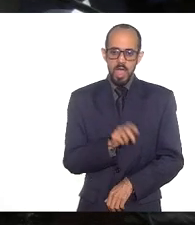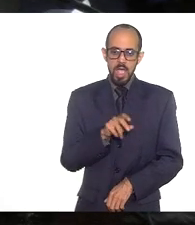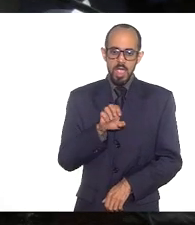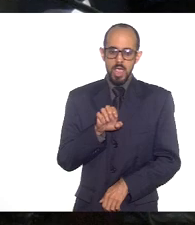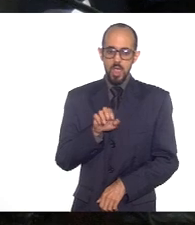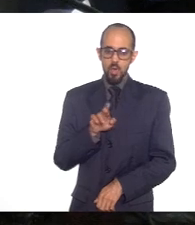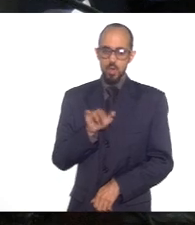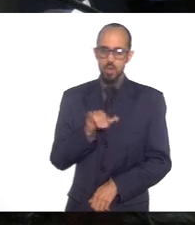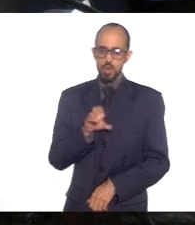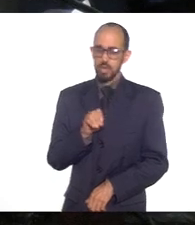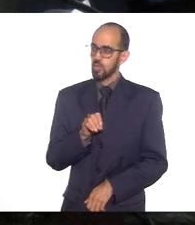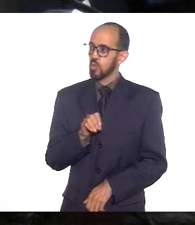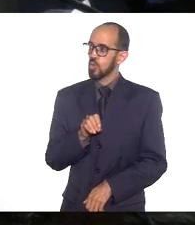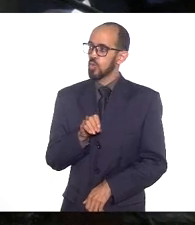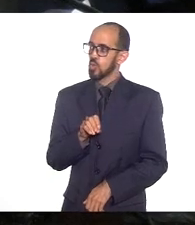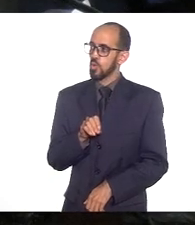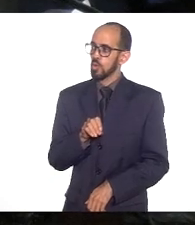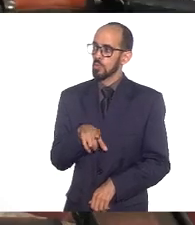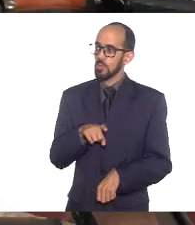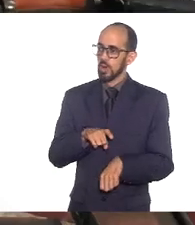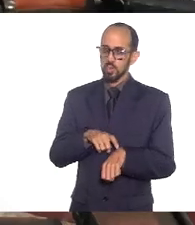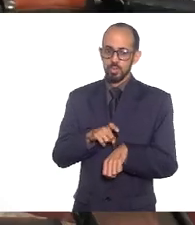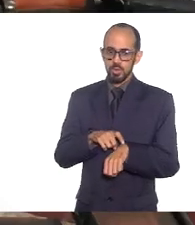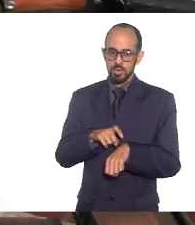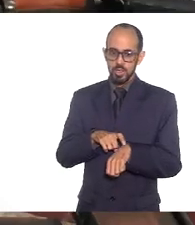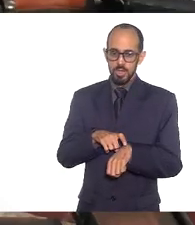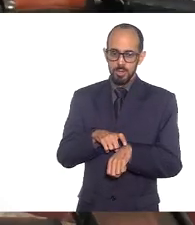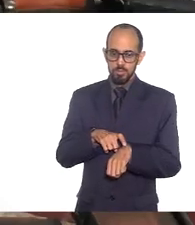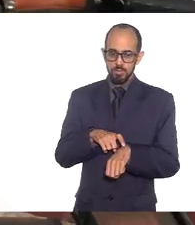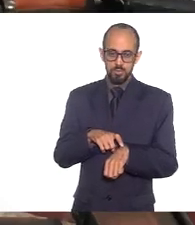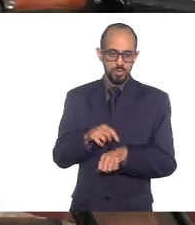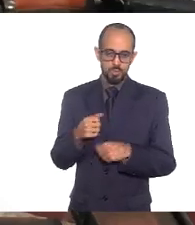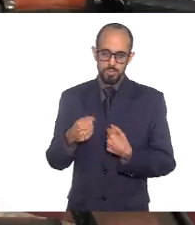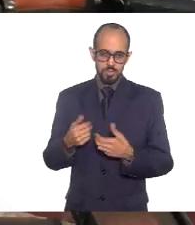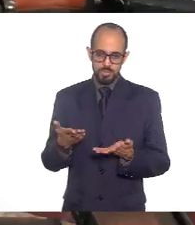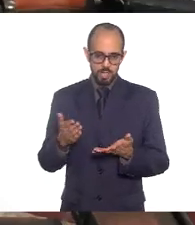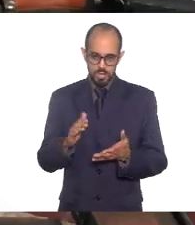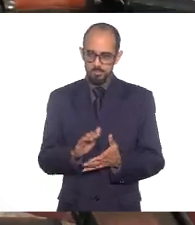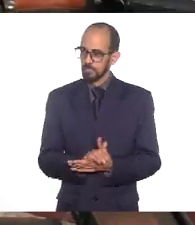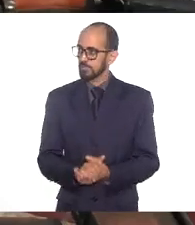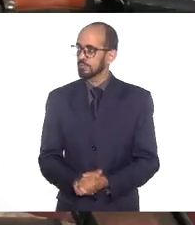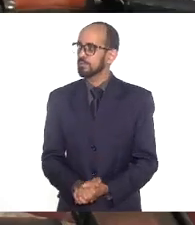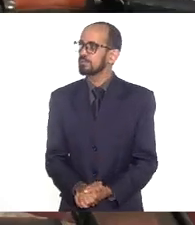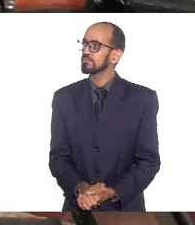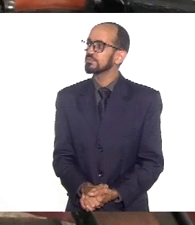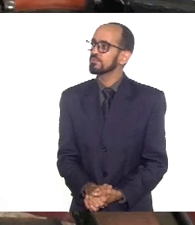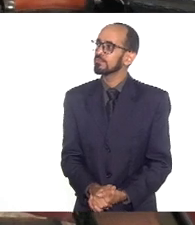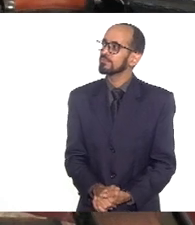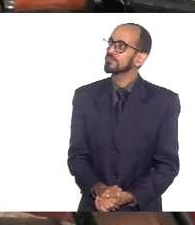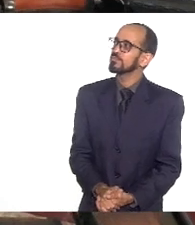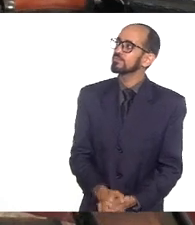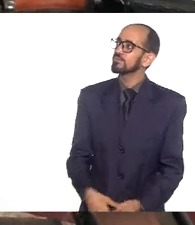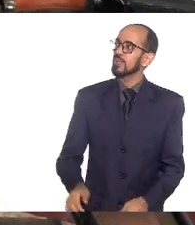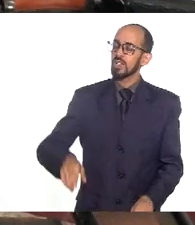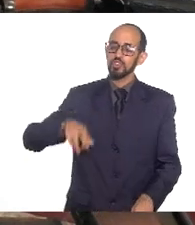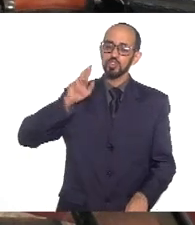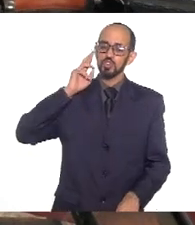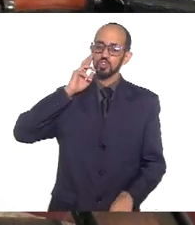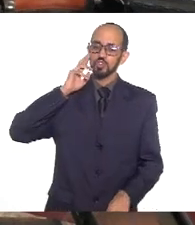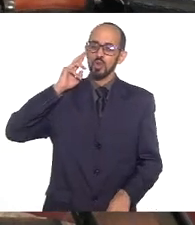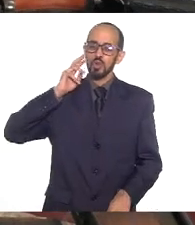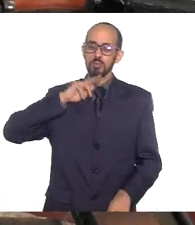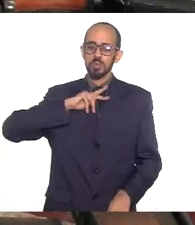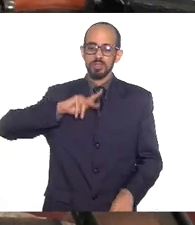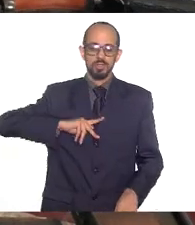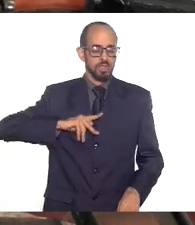Eurico Júnior pelo tempo que se fizer necessária o senhor presidente